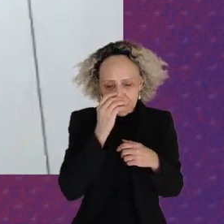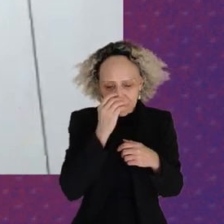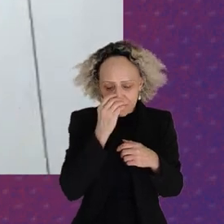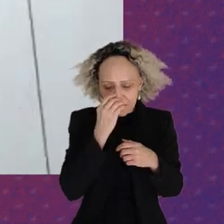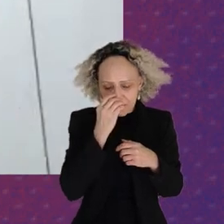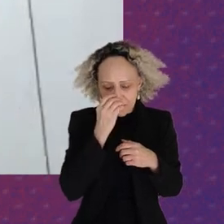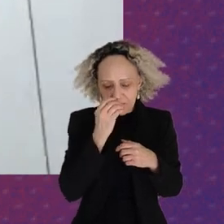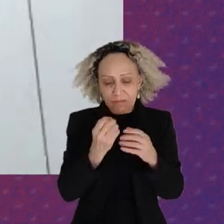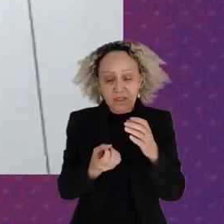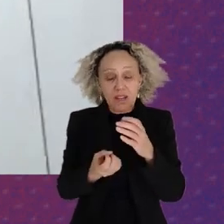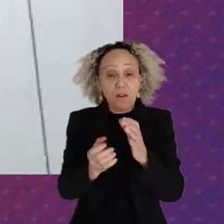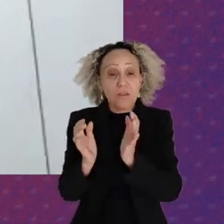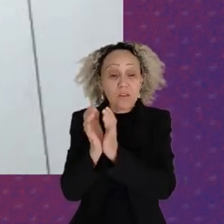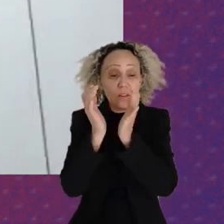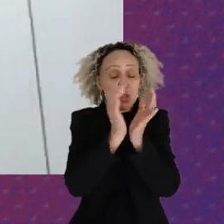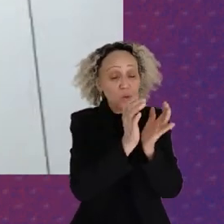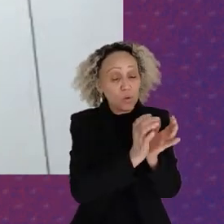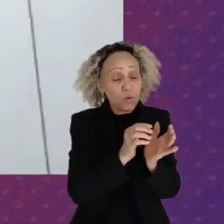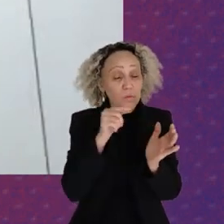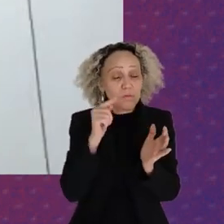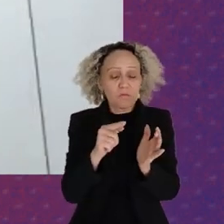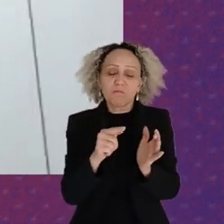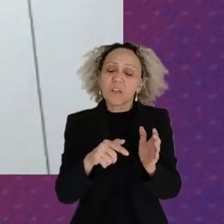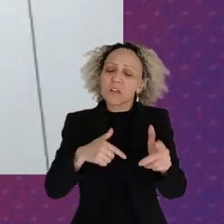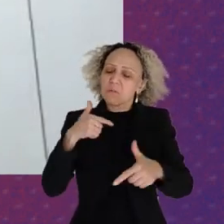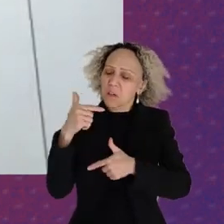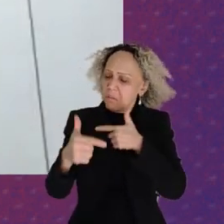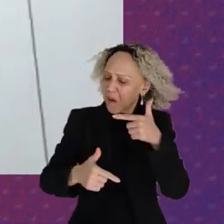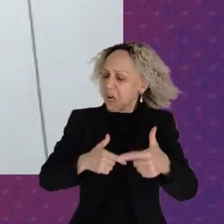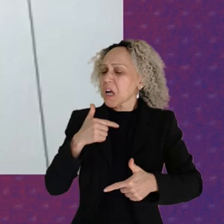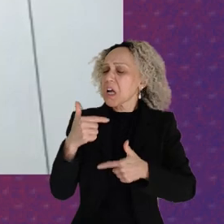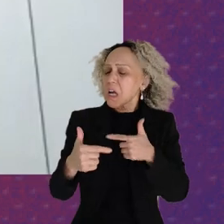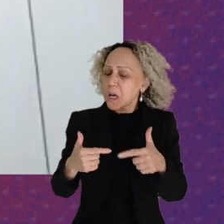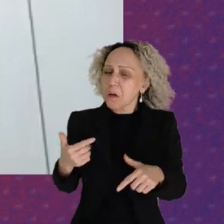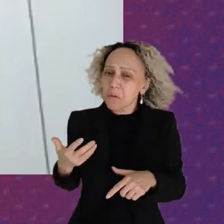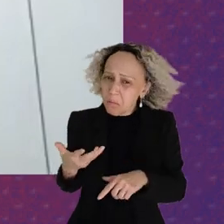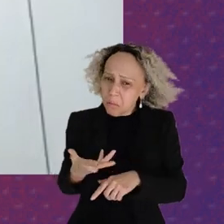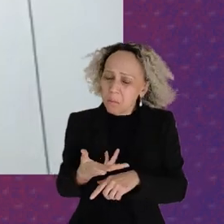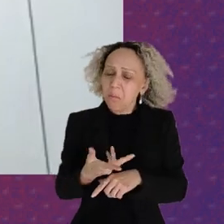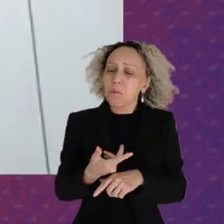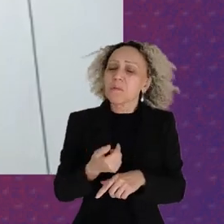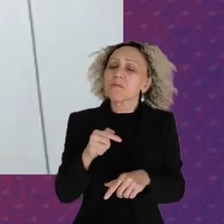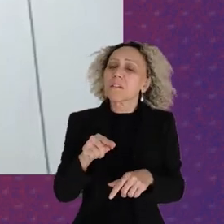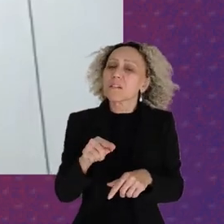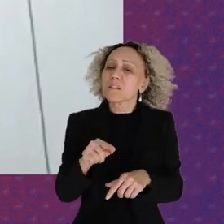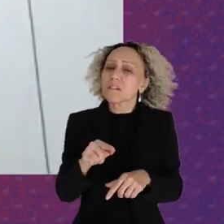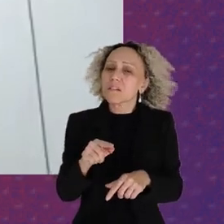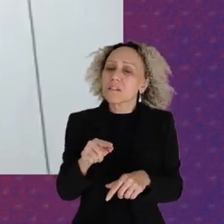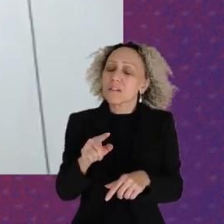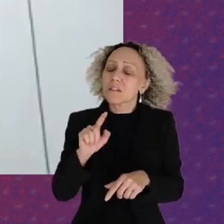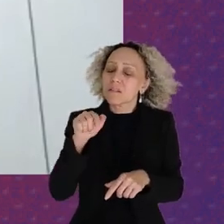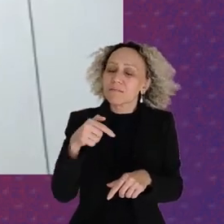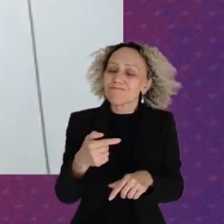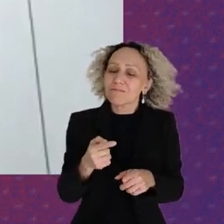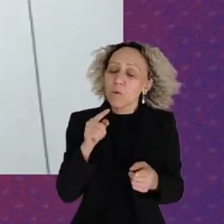a esplanada nesse debate e que vai trazer uma contribuição muito importante do Ministério das